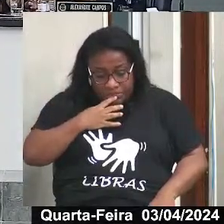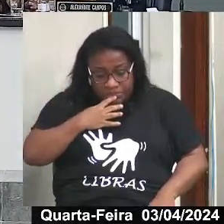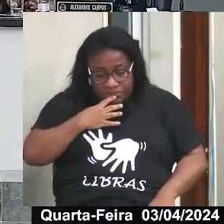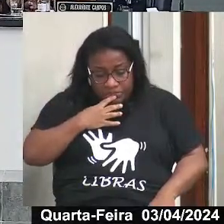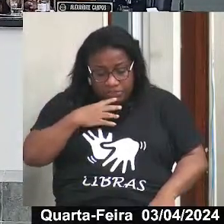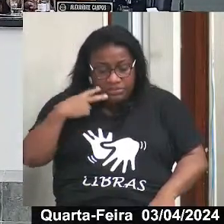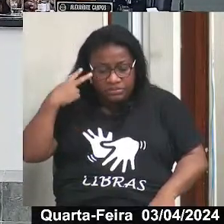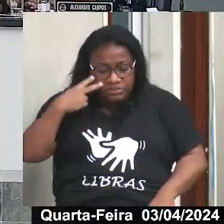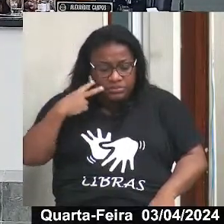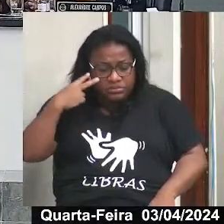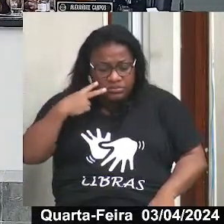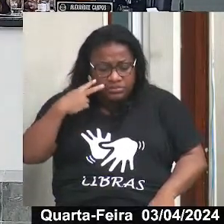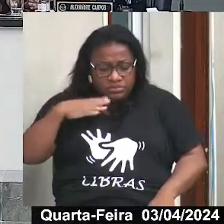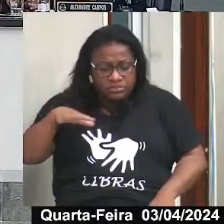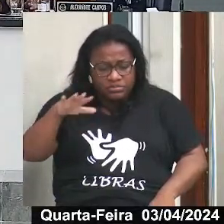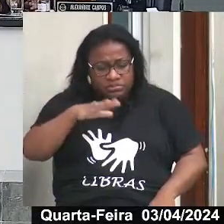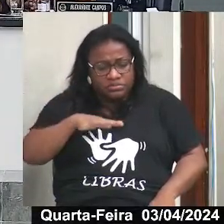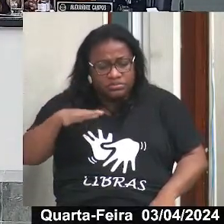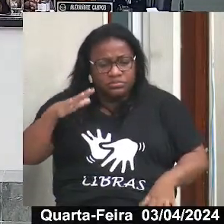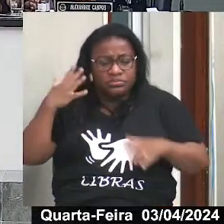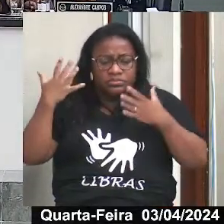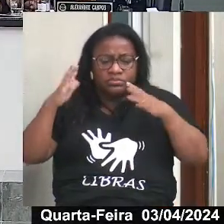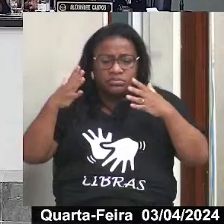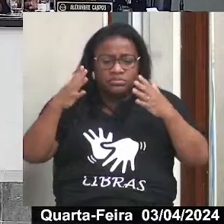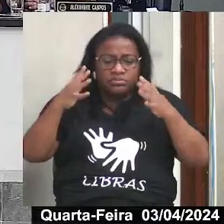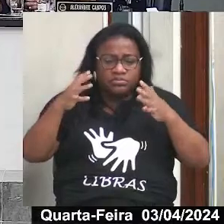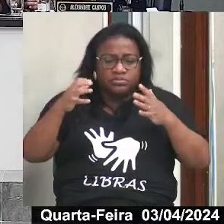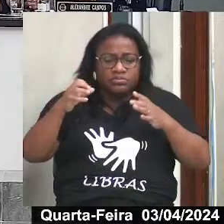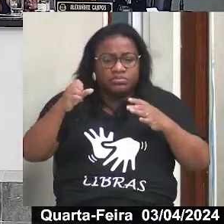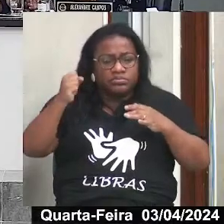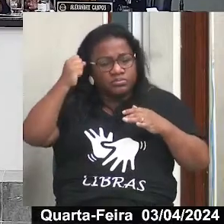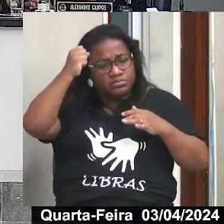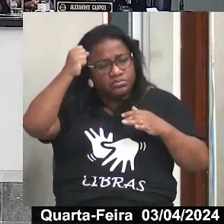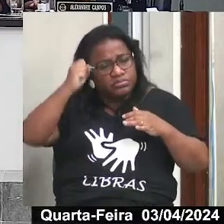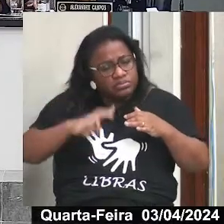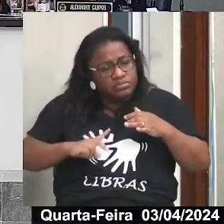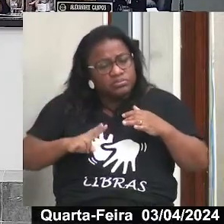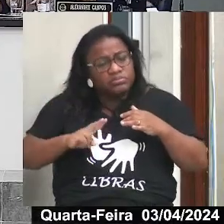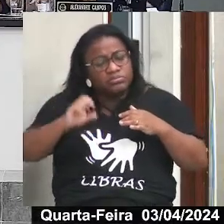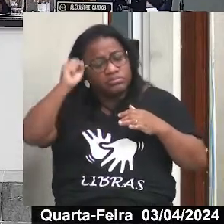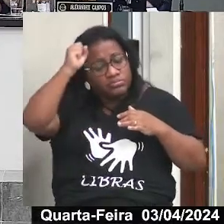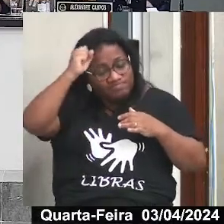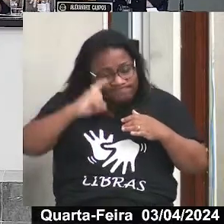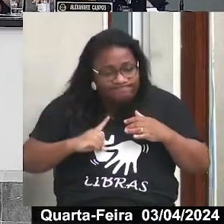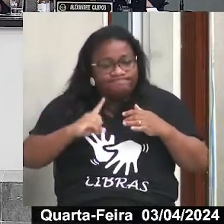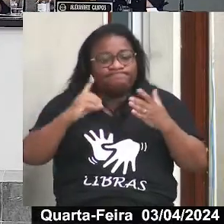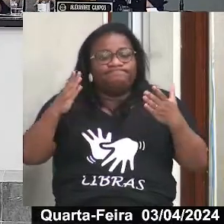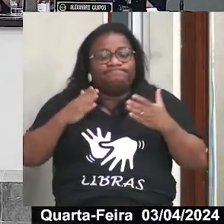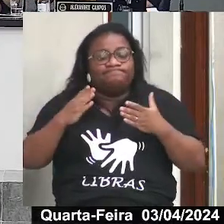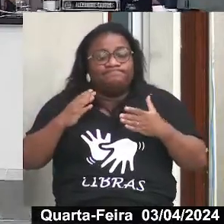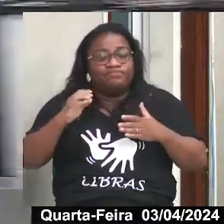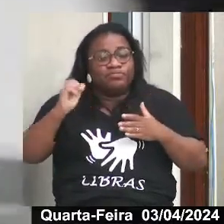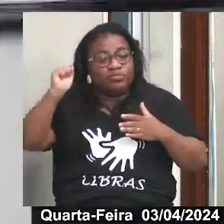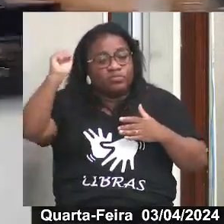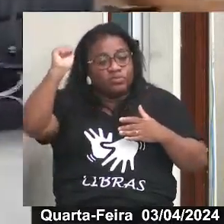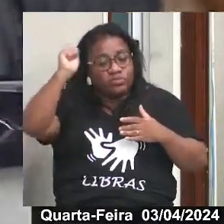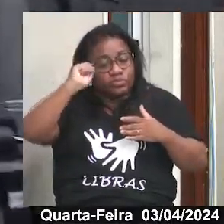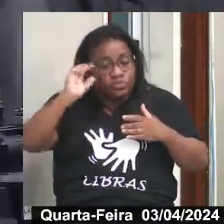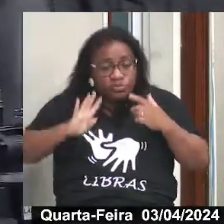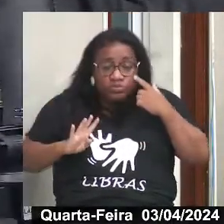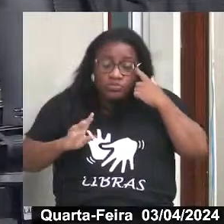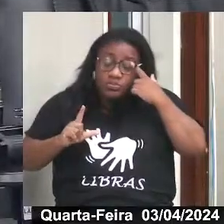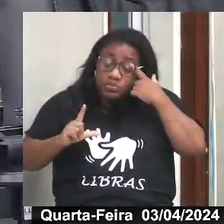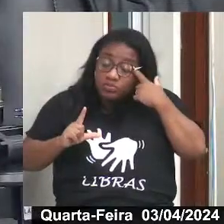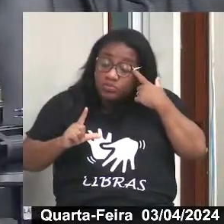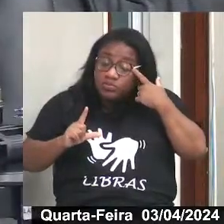Obrigado, presidente. Vereadores, quero aqui dar os parabéns ao vereador Sander de fazer essa indicação, onde o vereador Bobiléu também